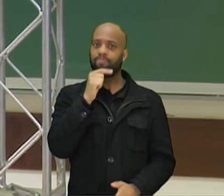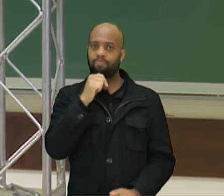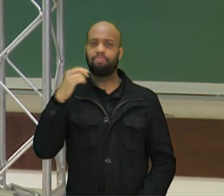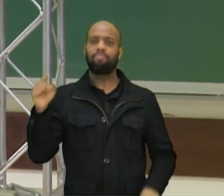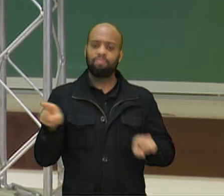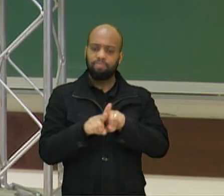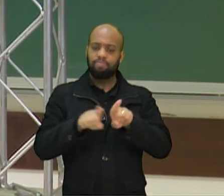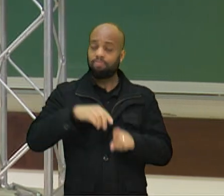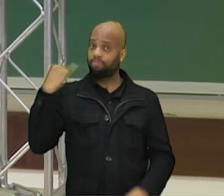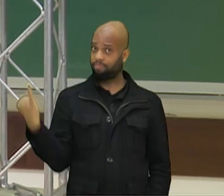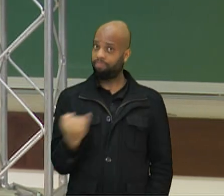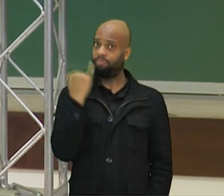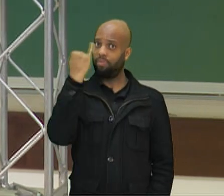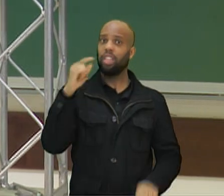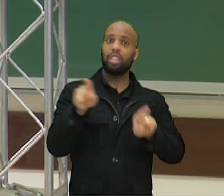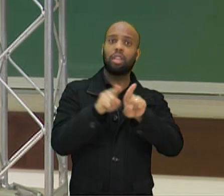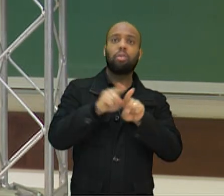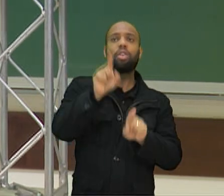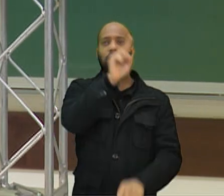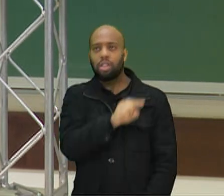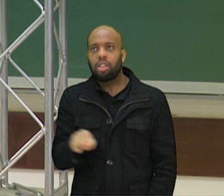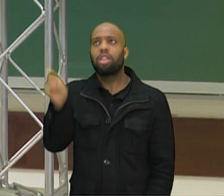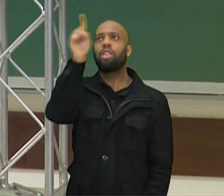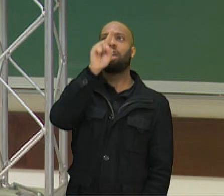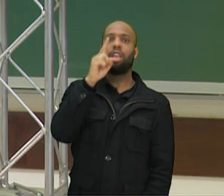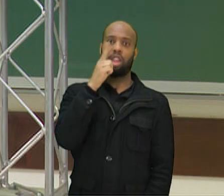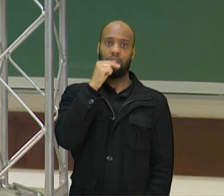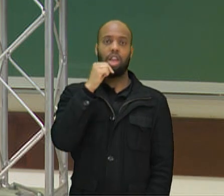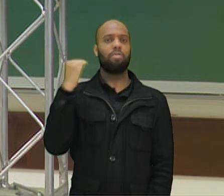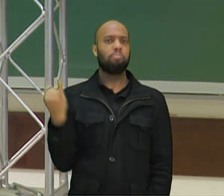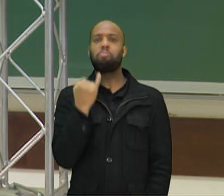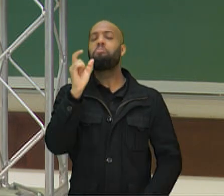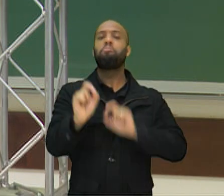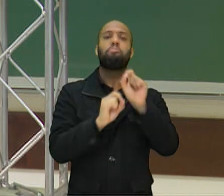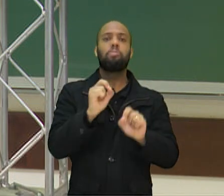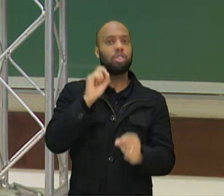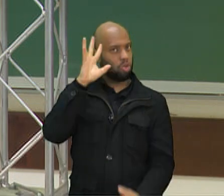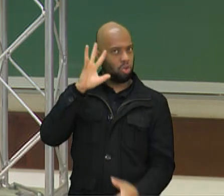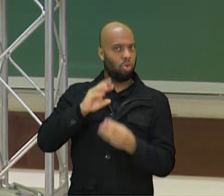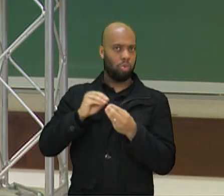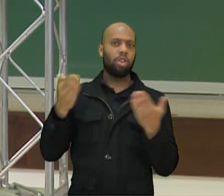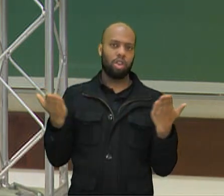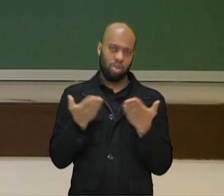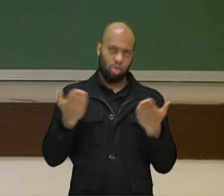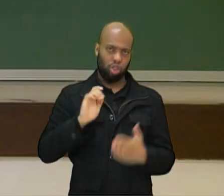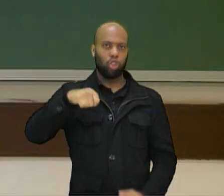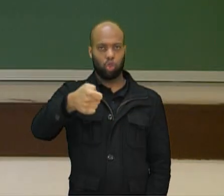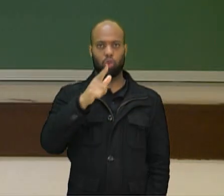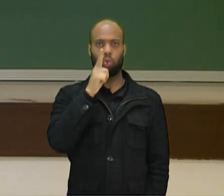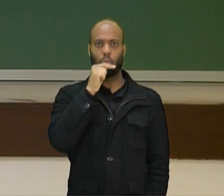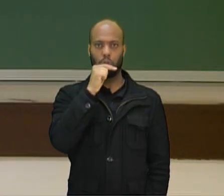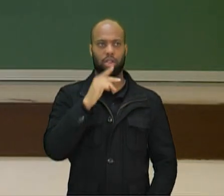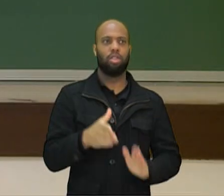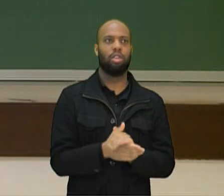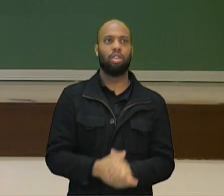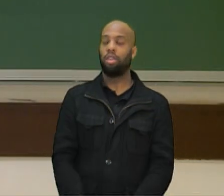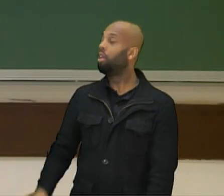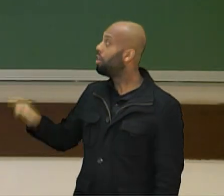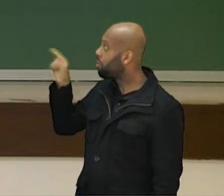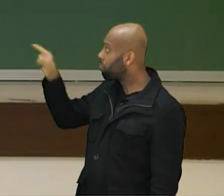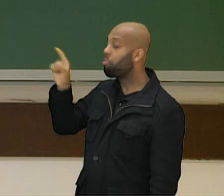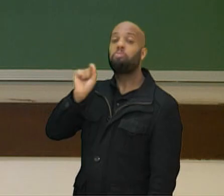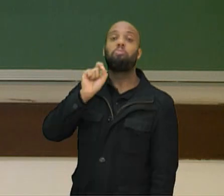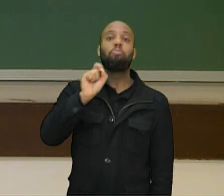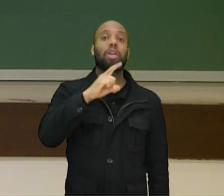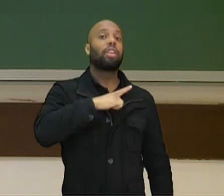importância dela, o que é o ciclo hidrológico. Nós vamos conhecer um pouco mais sobre a água. E aqui na tela já vai aparecer para você